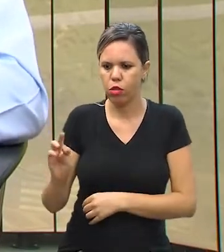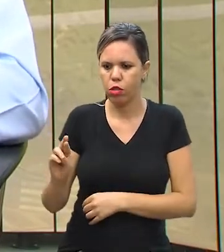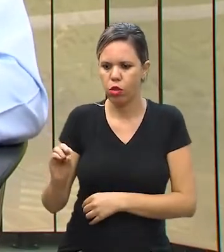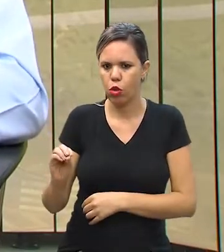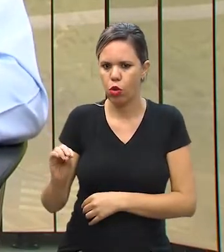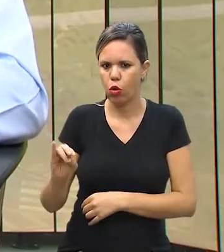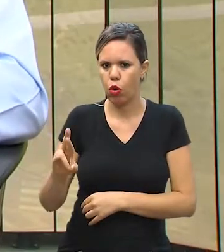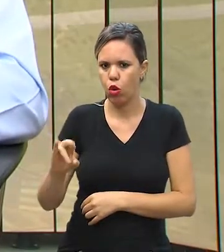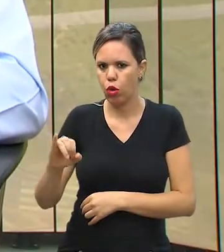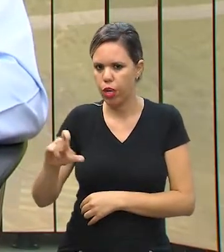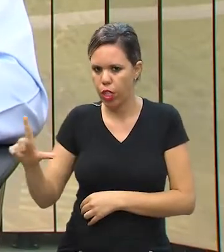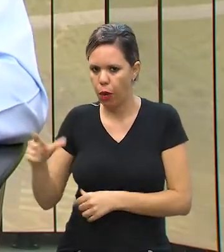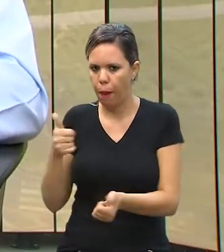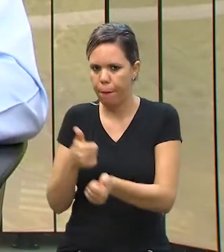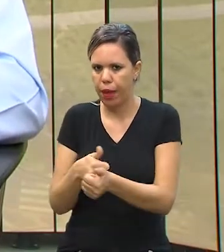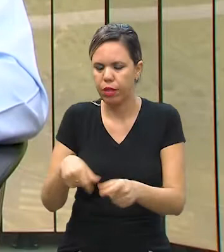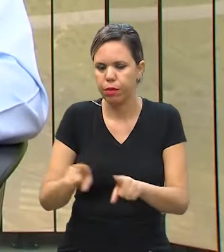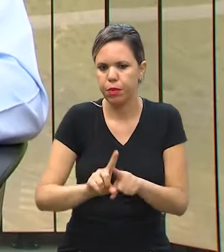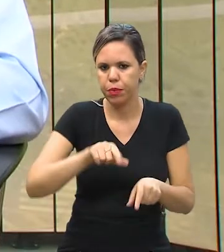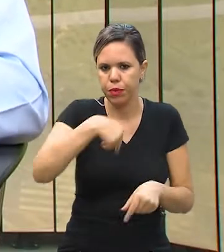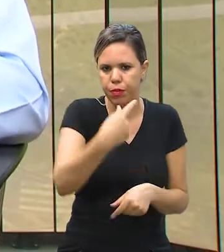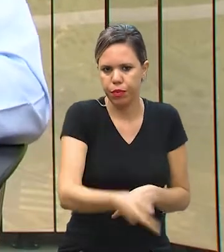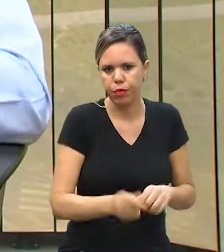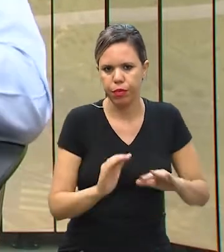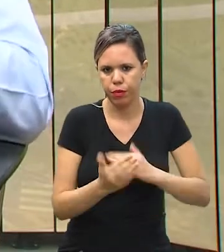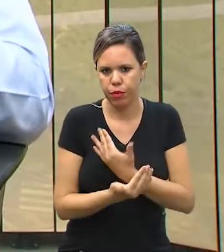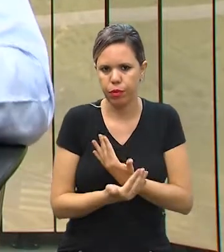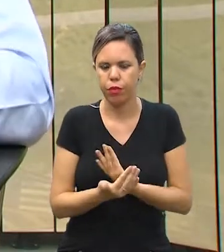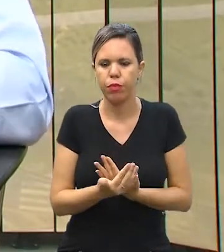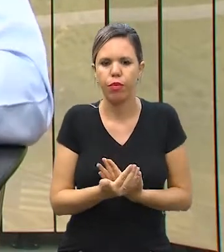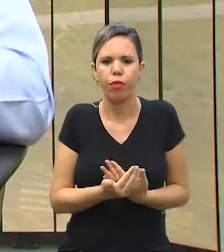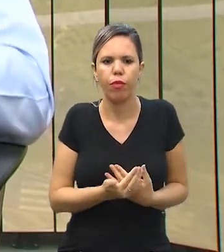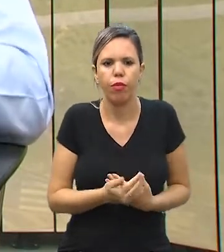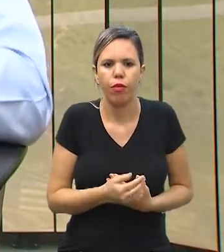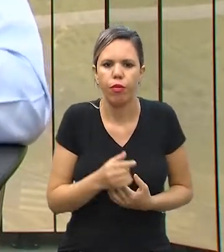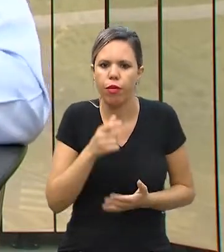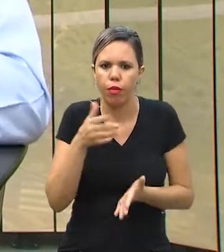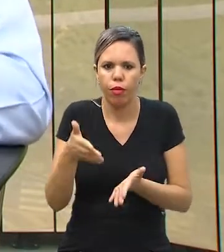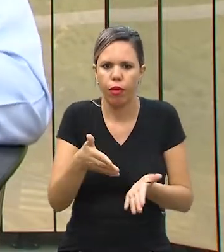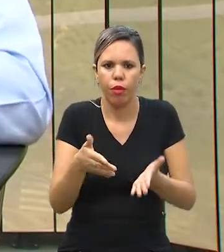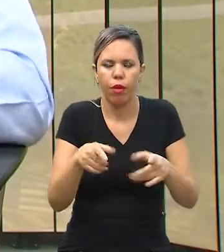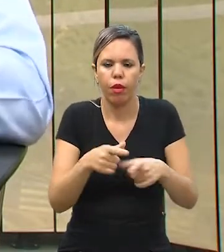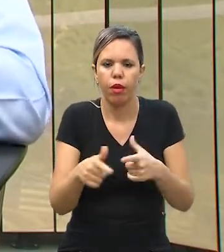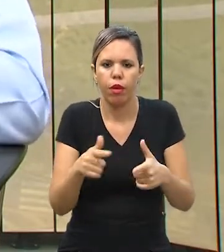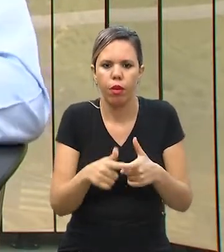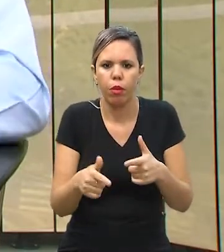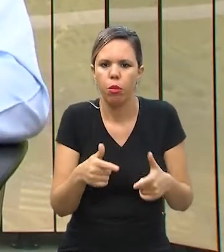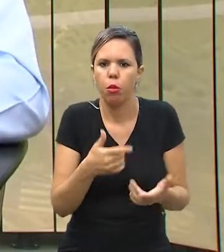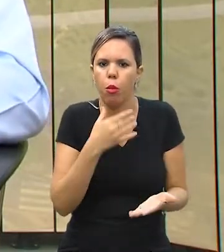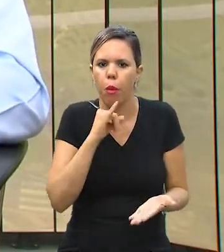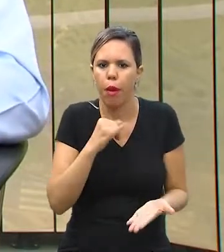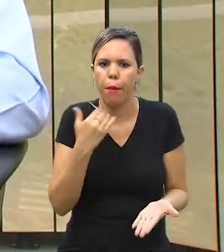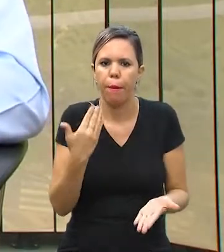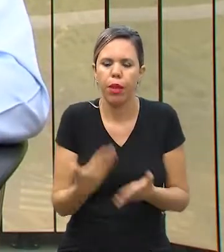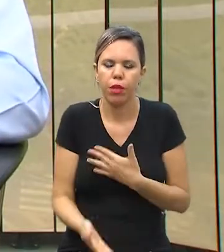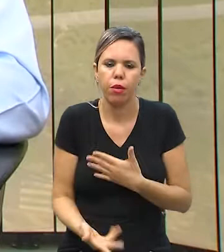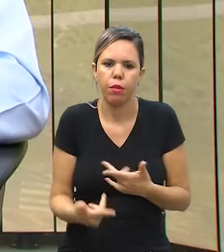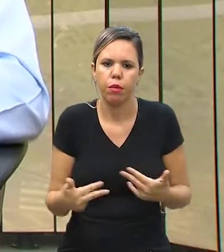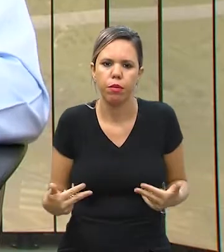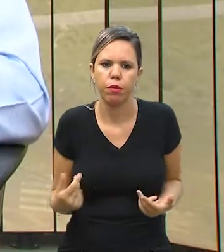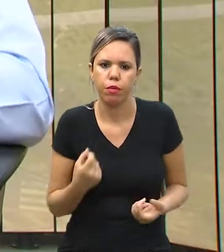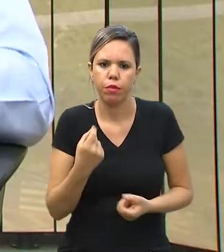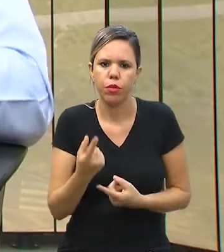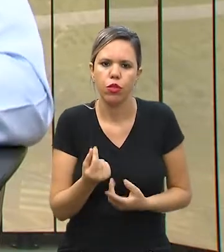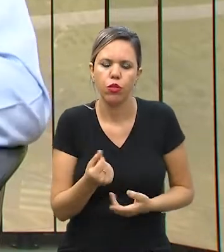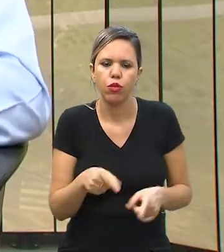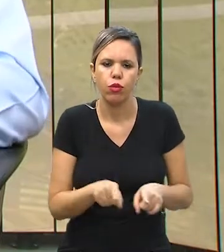próximo dali, entendeu? E depois, naquela época do Collor, quando deu aquela questão, meu pai acabou perdendo algum